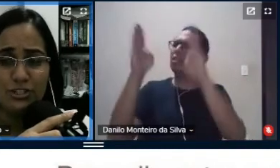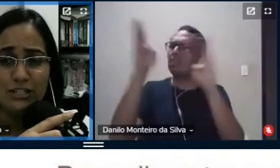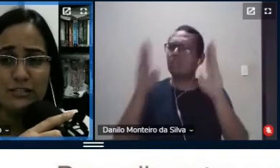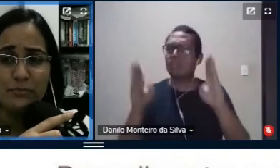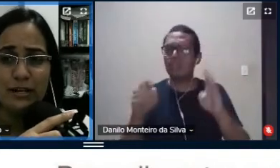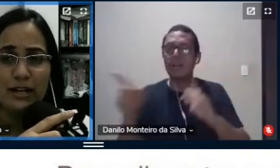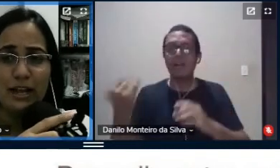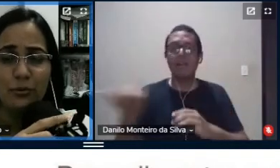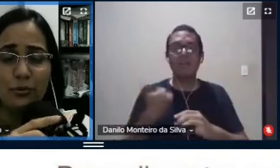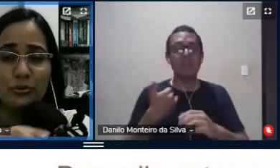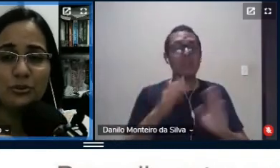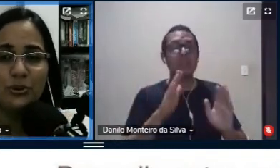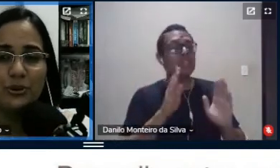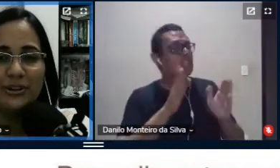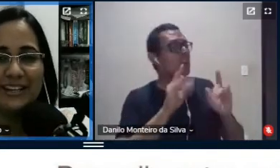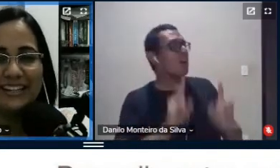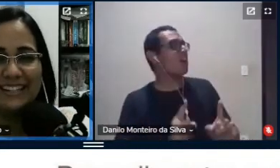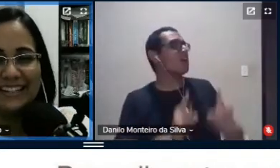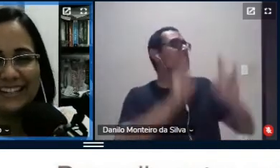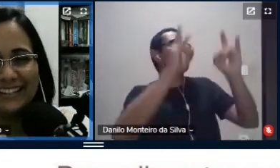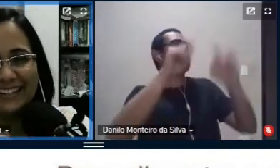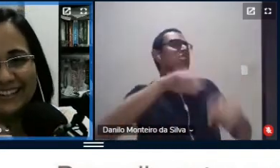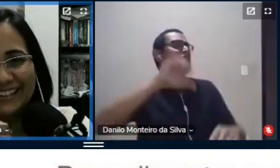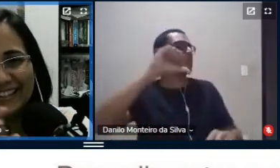na justiça para construtora